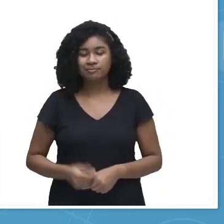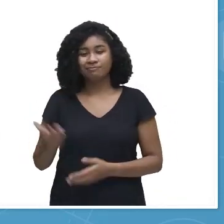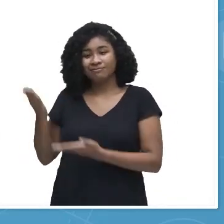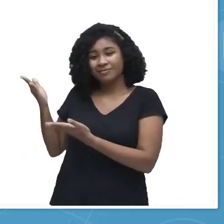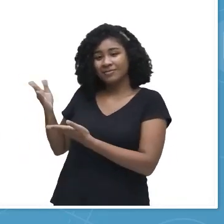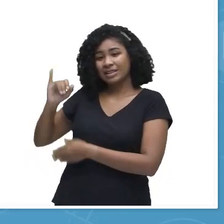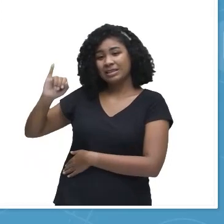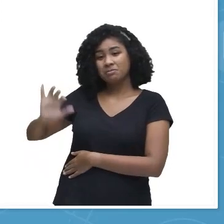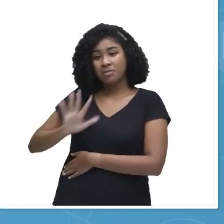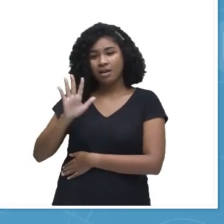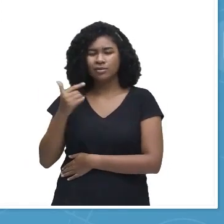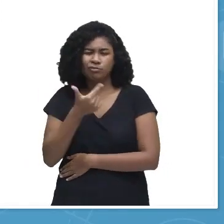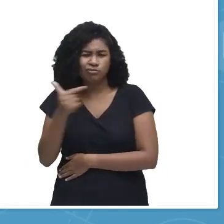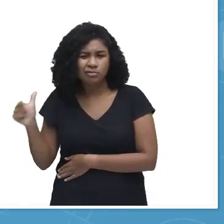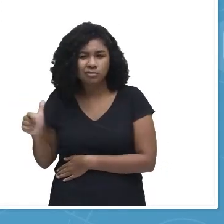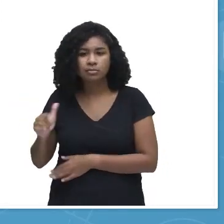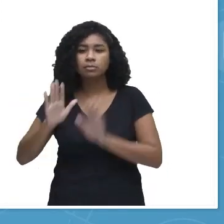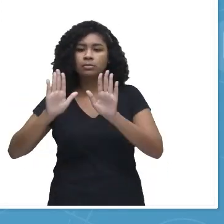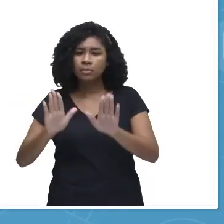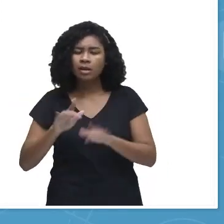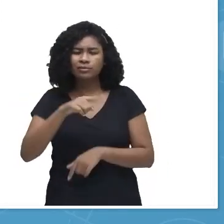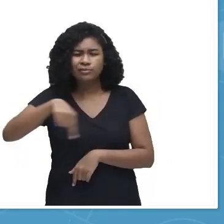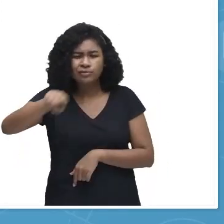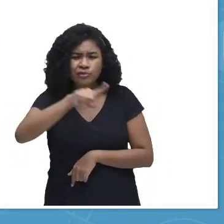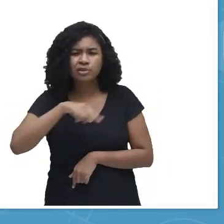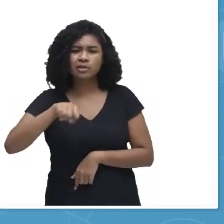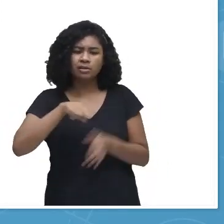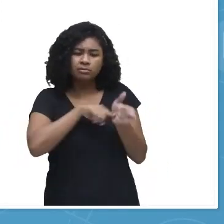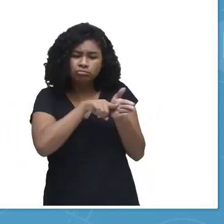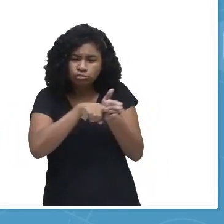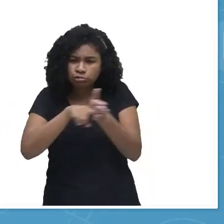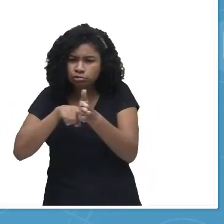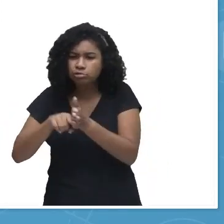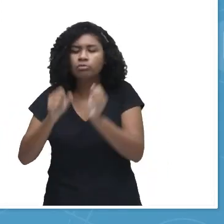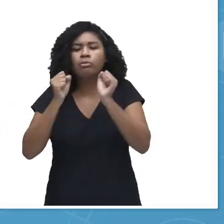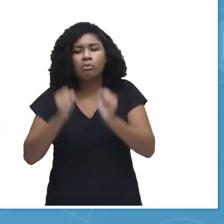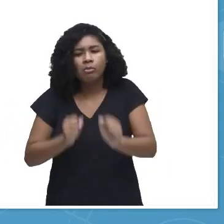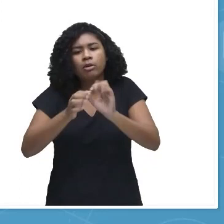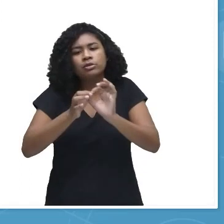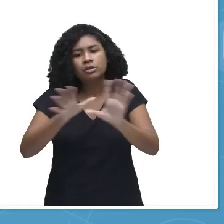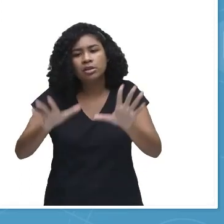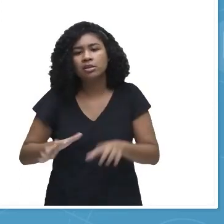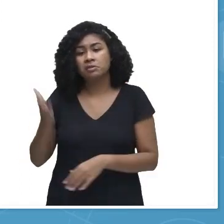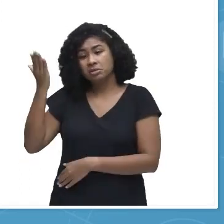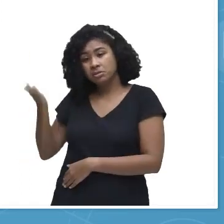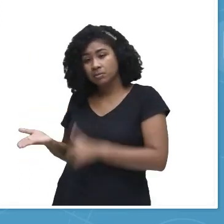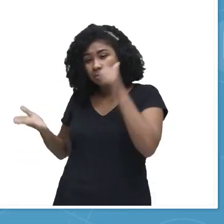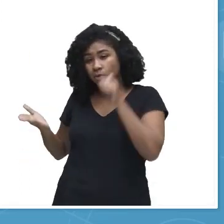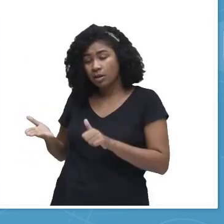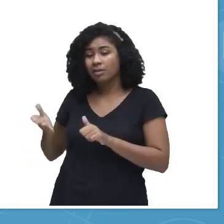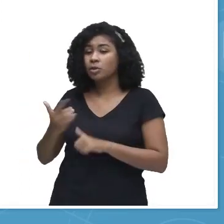por curiosidade, resolver pesquisar um pouco mais da vida, não só dela, mas também de outras mulheres guerreiras,